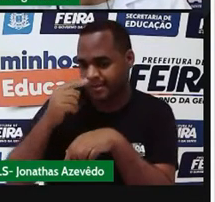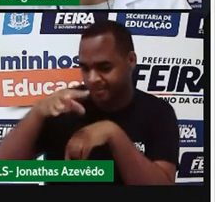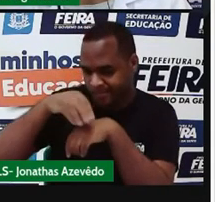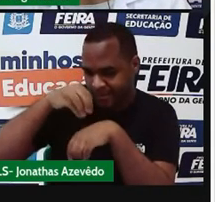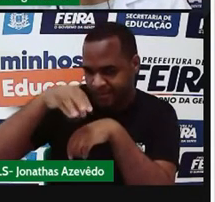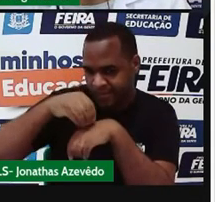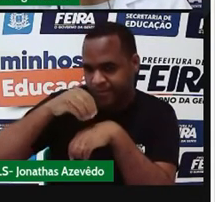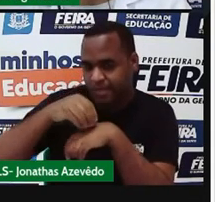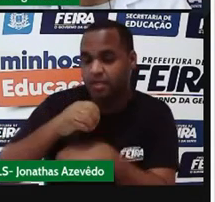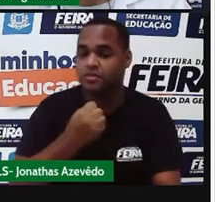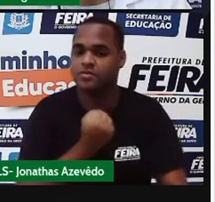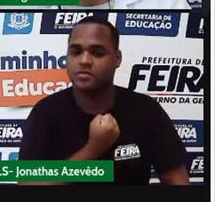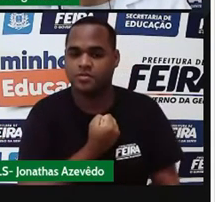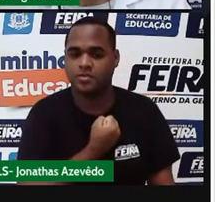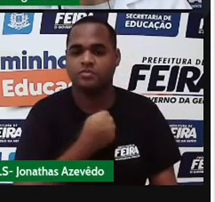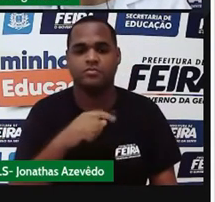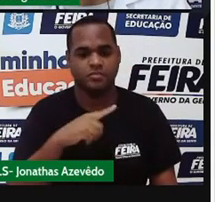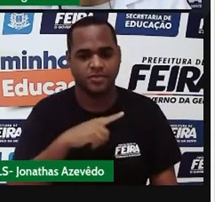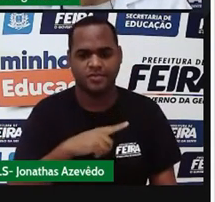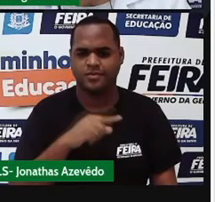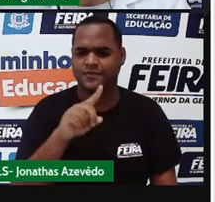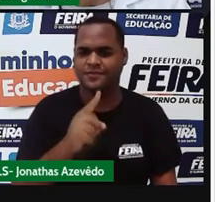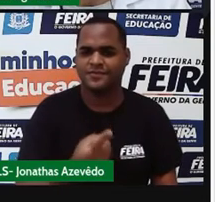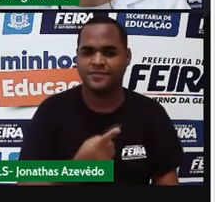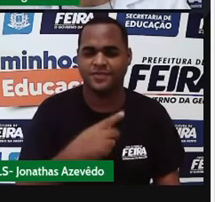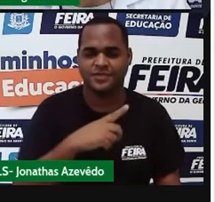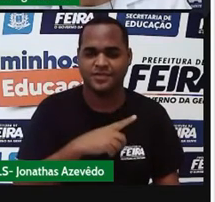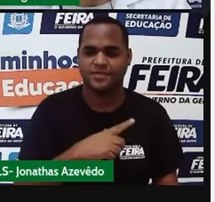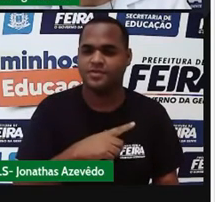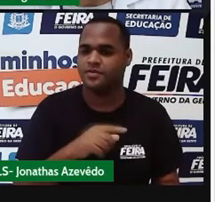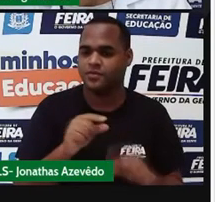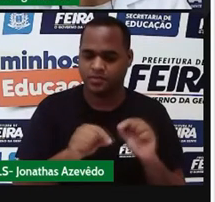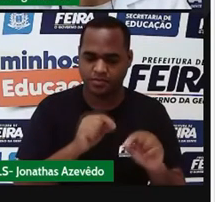pegar o número que tá na frente da vírgula